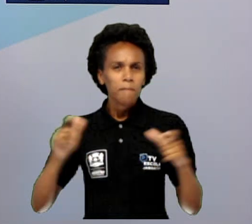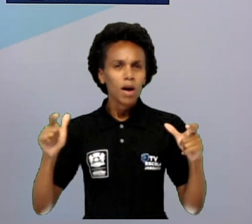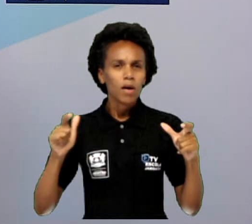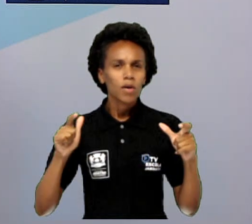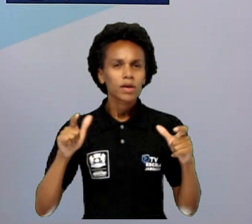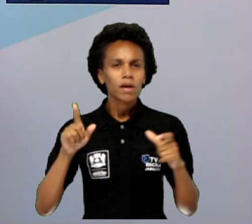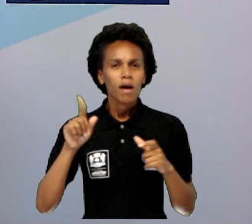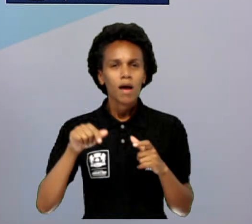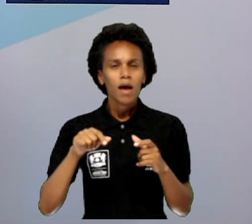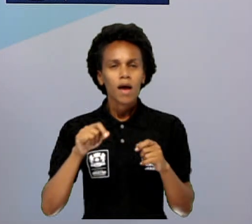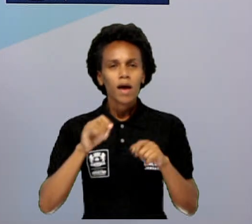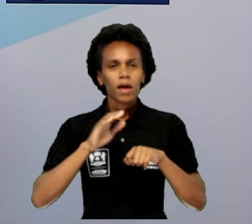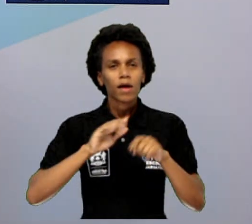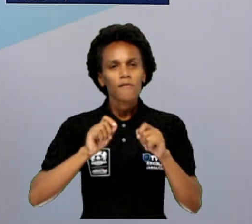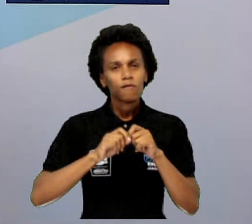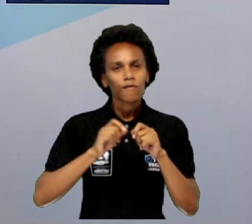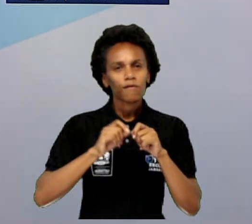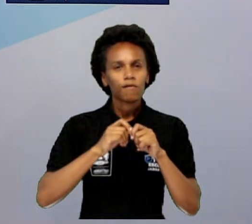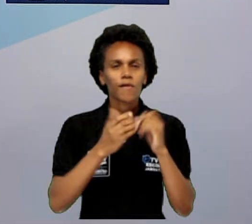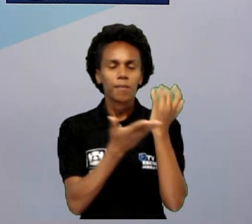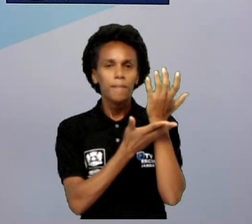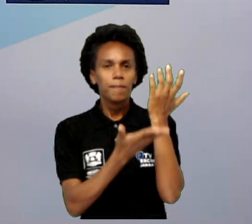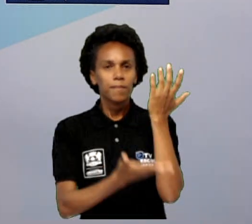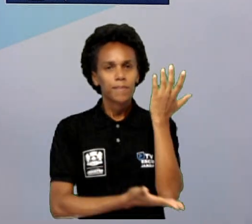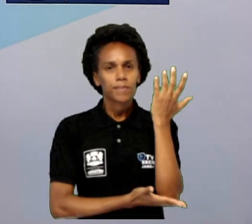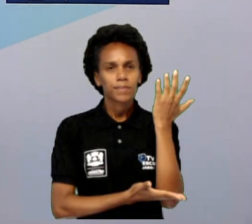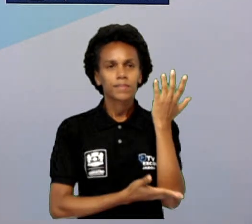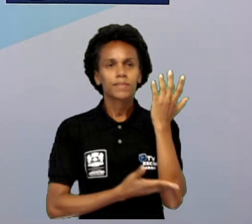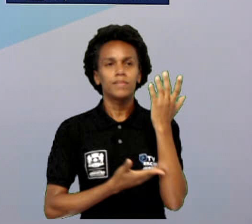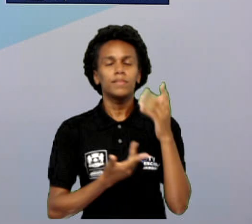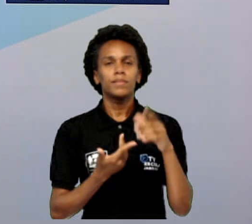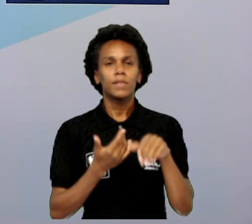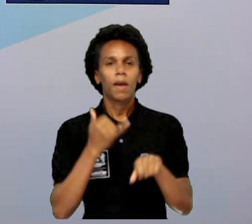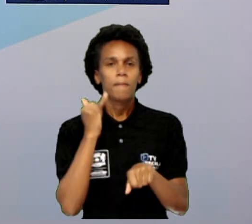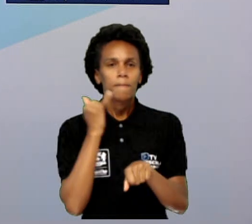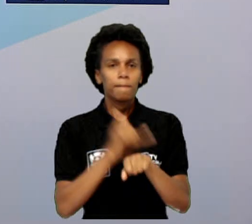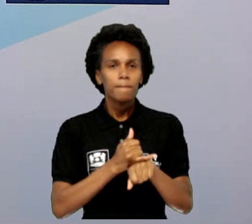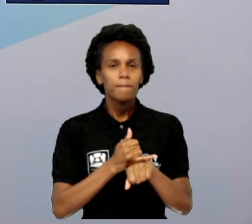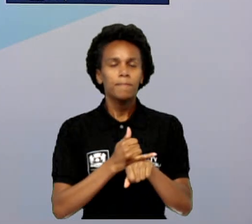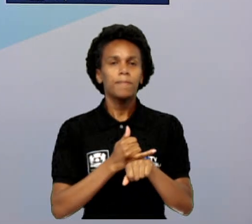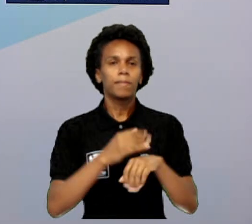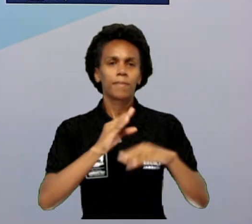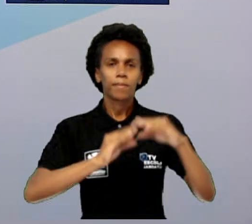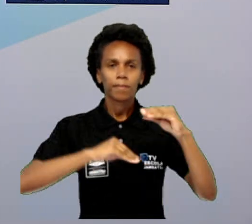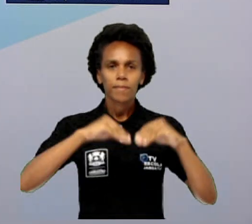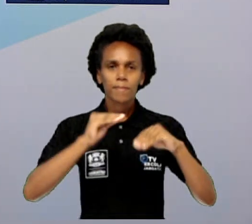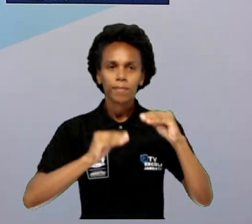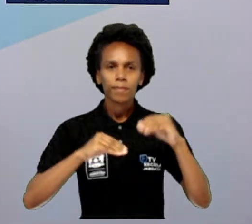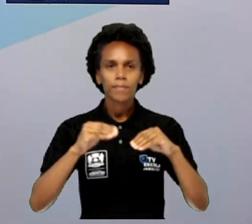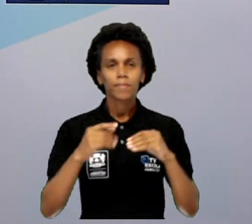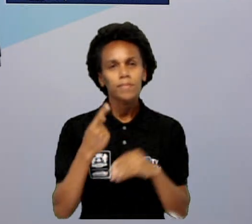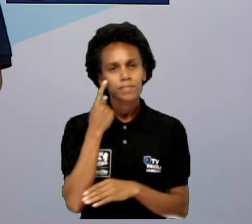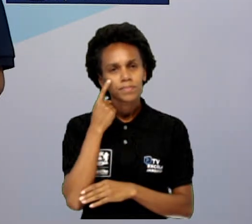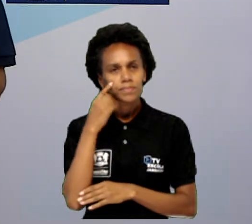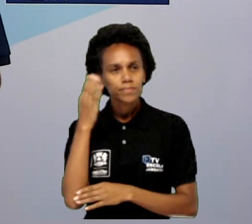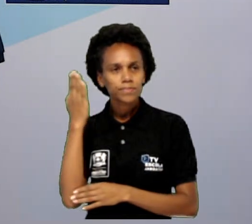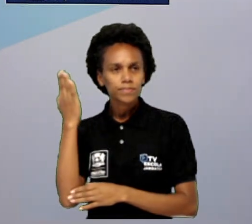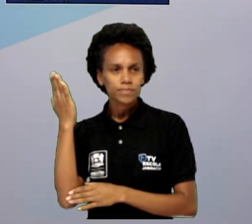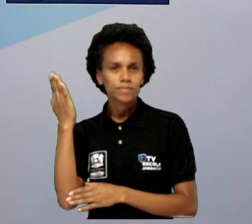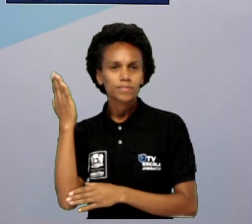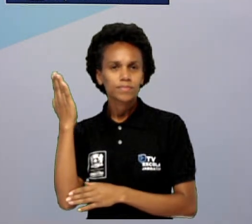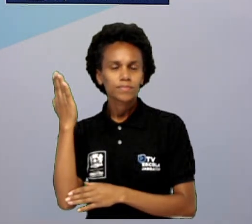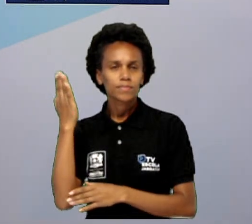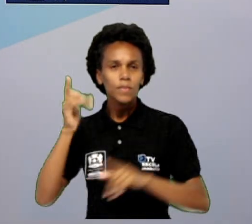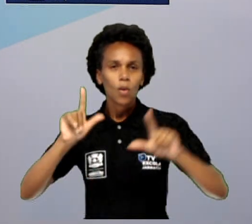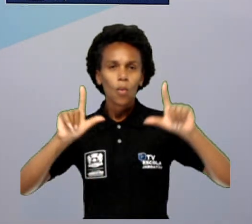de plástico, tá? Então, olha, aqui nessa primeira imagem nós podemos ver o quadro negro. Esse